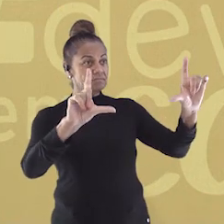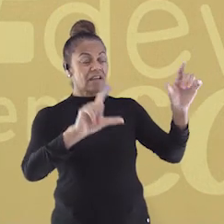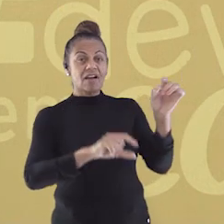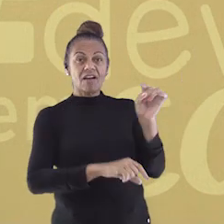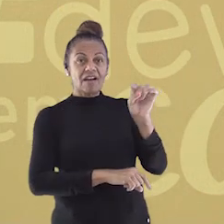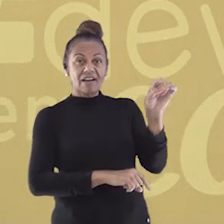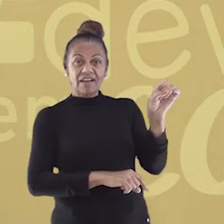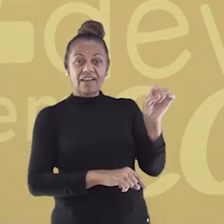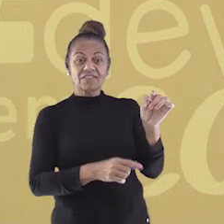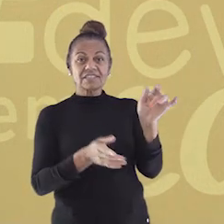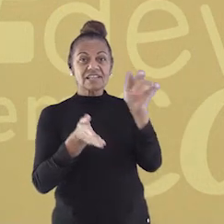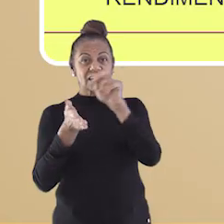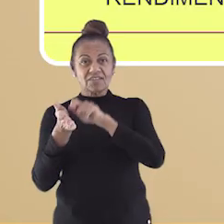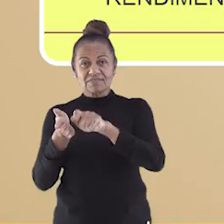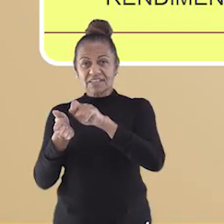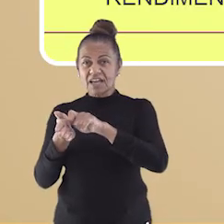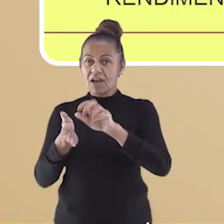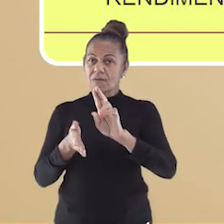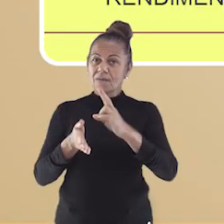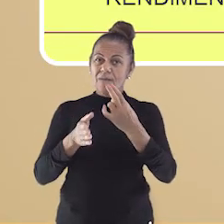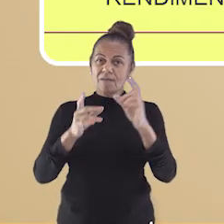da receita. Legal?